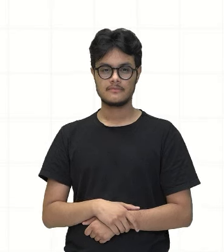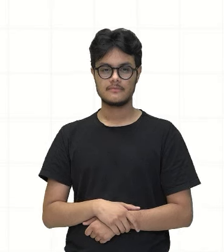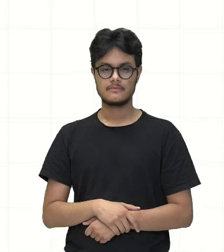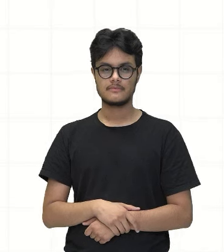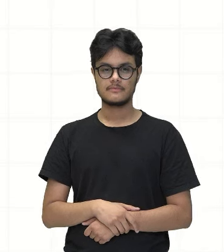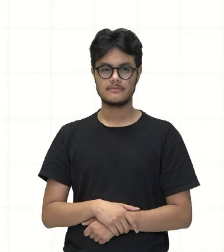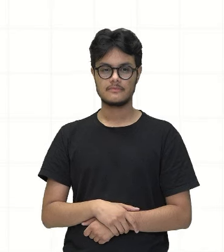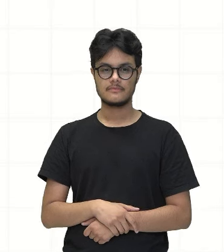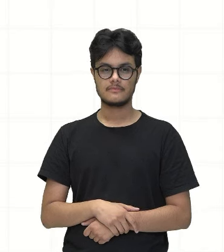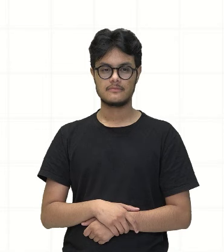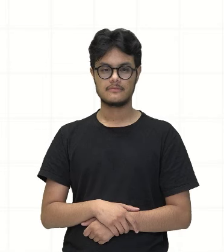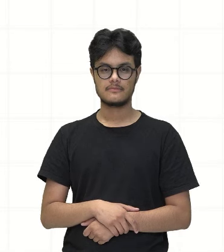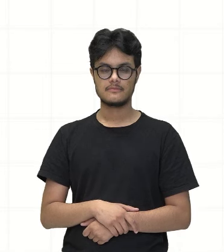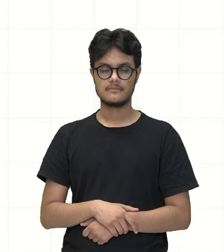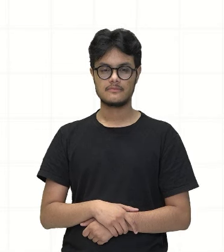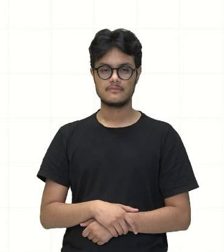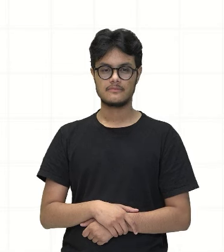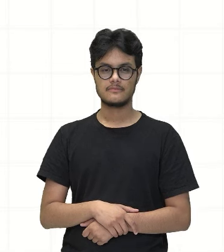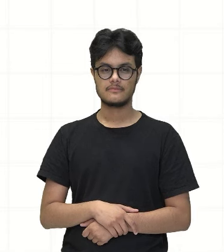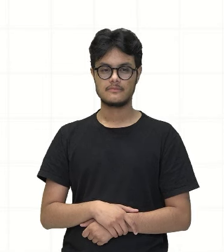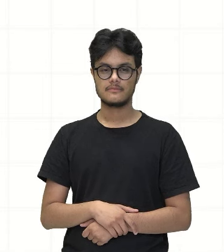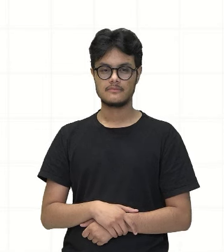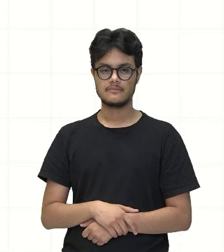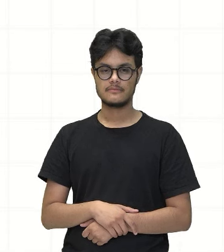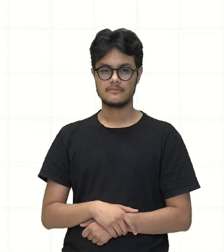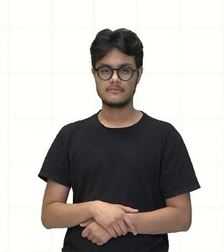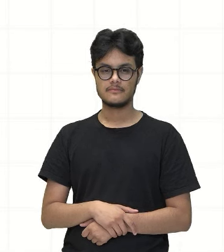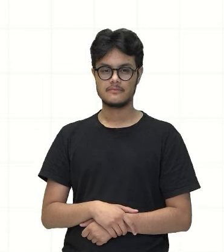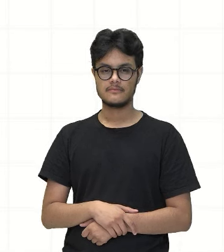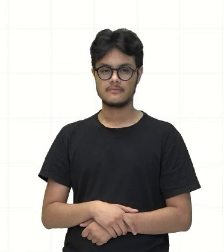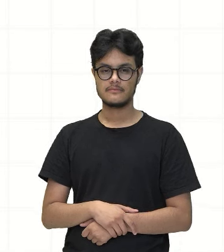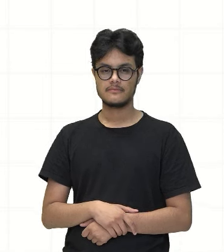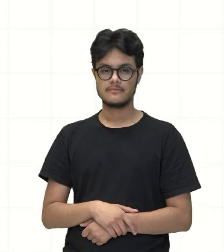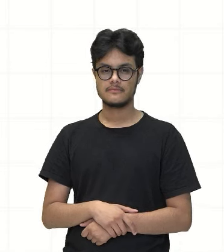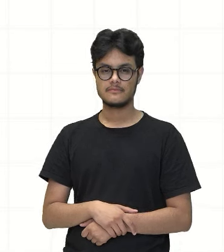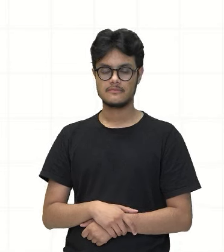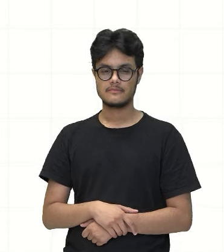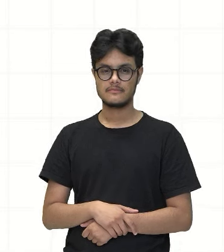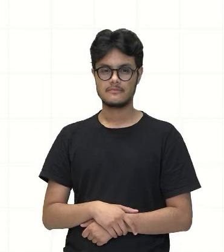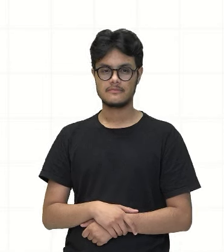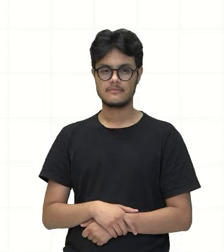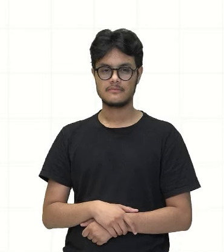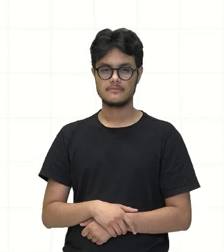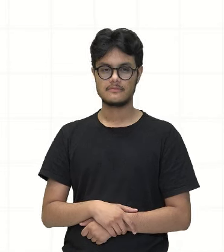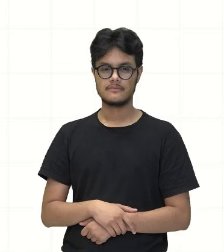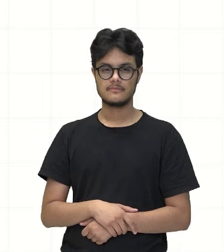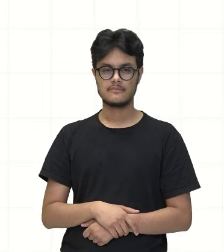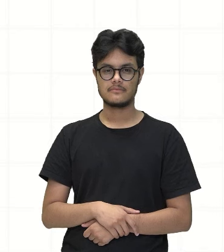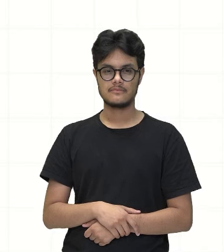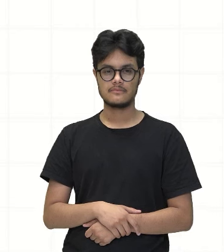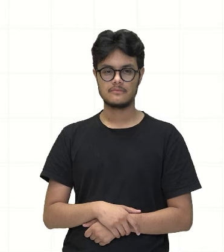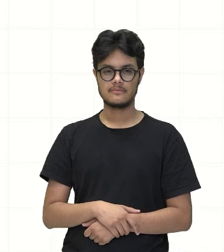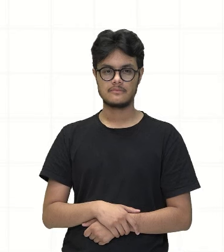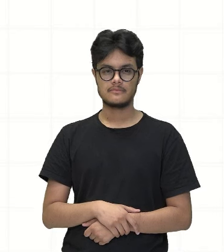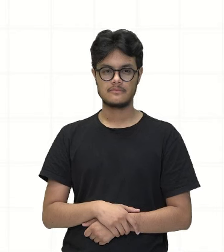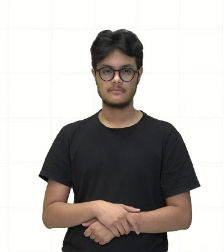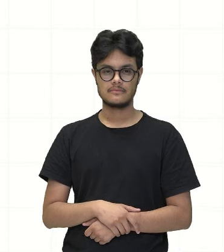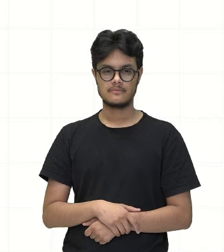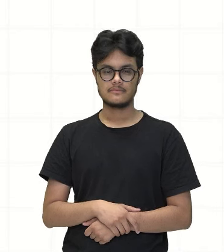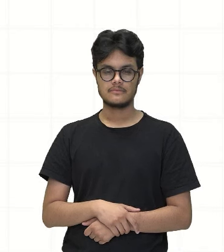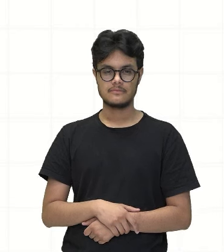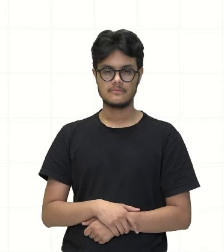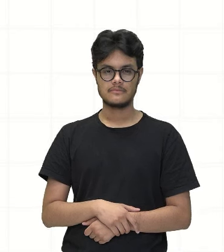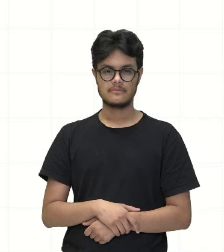Ou B ao quadrado igual a A vezes M, né? Aí eu posso verificar se eu